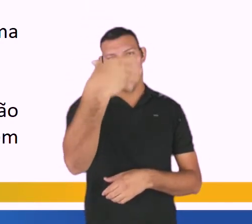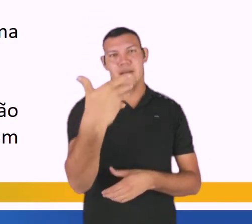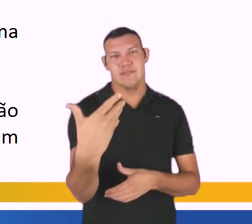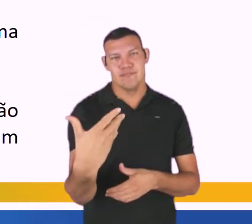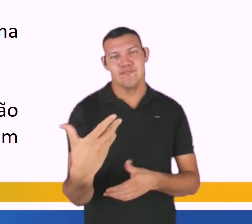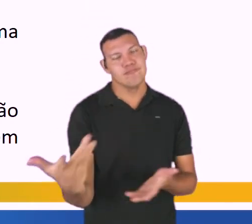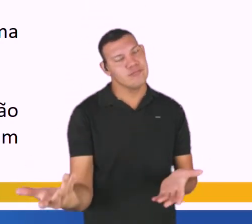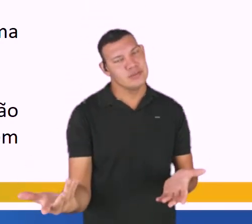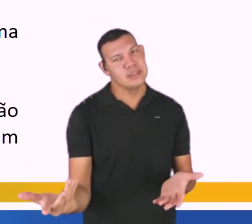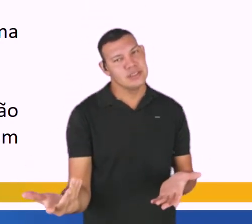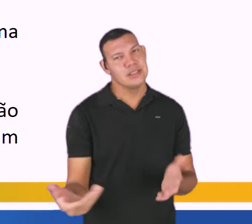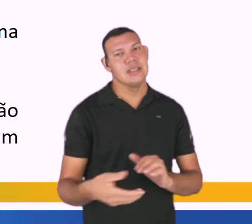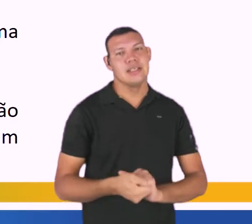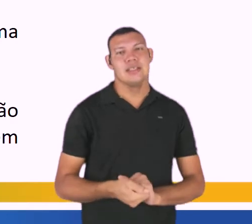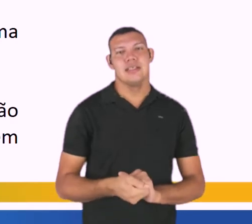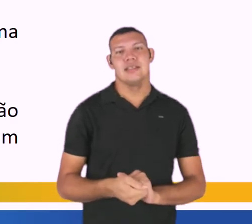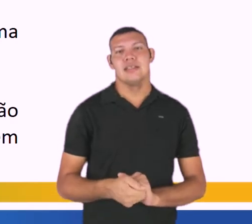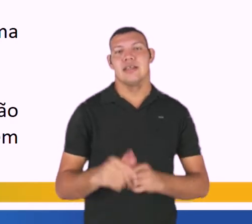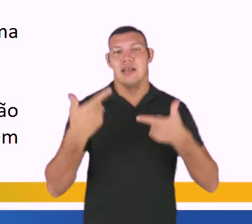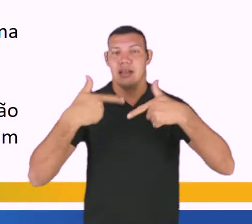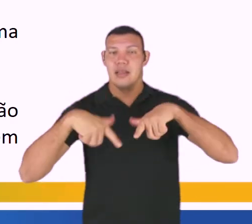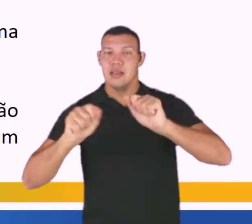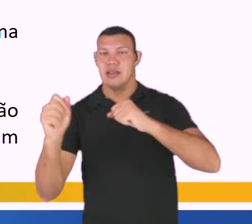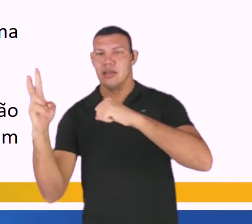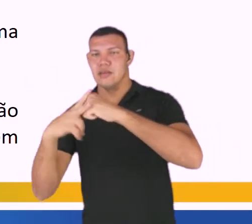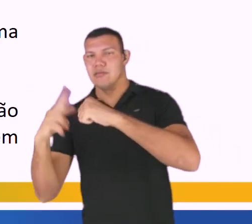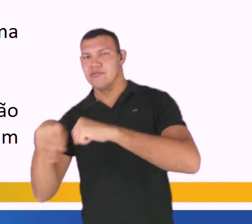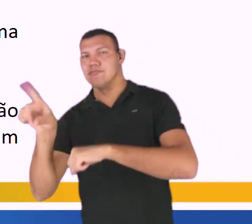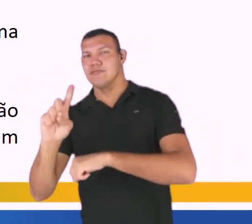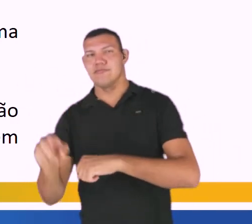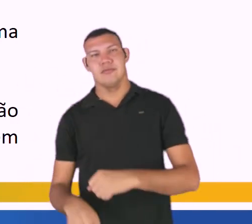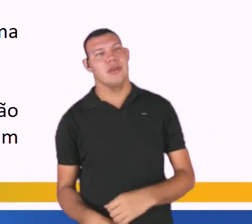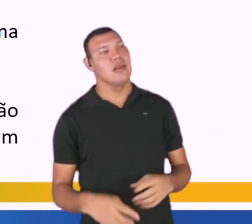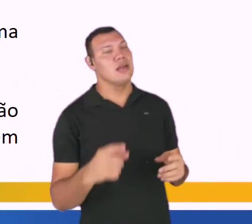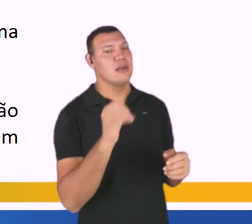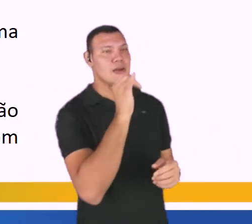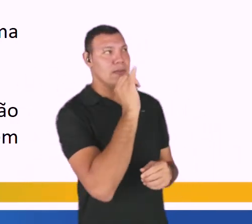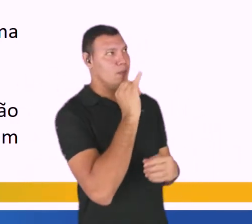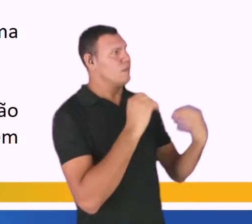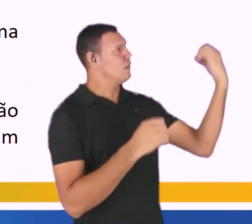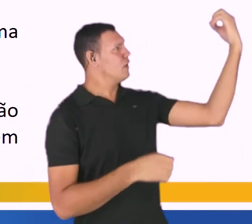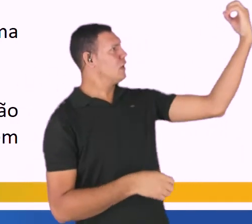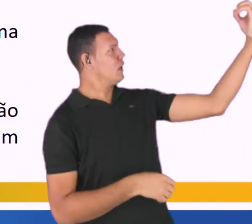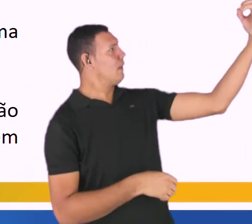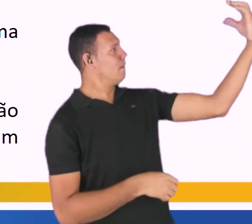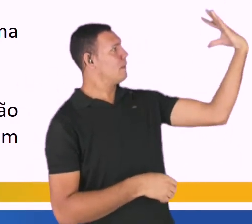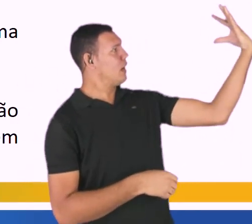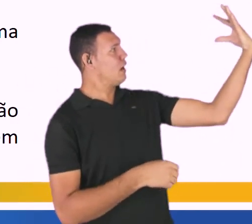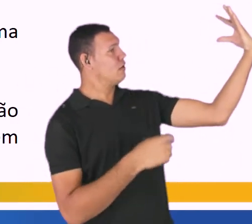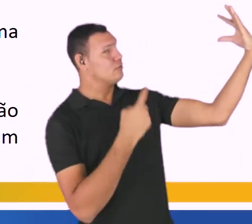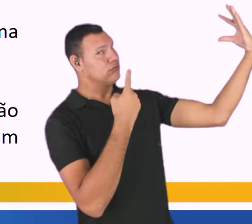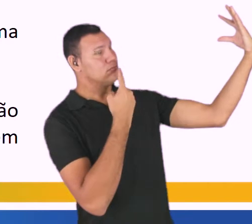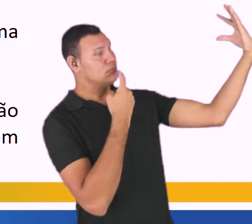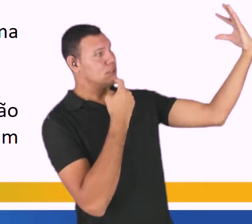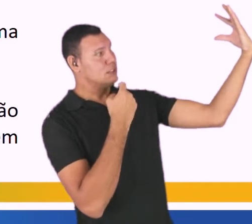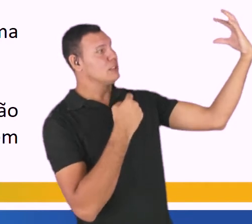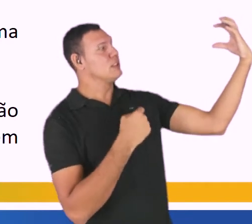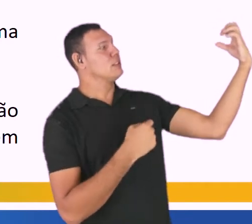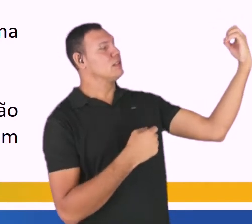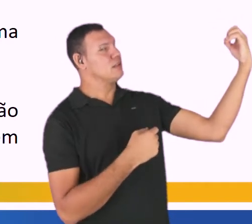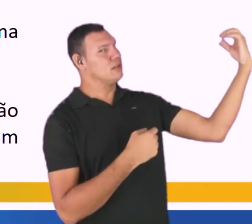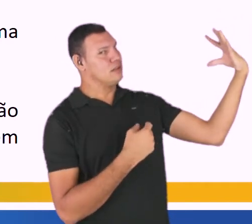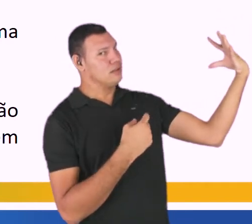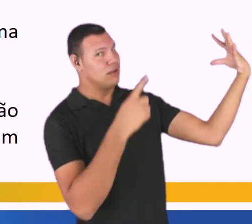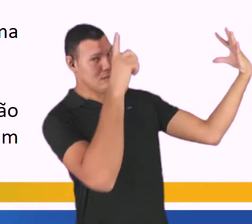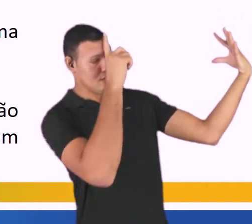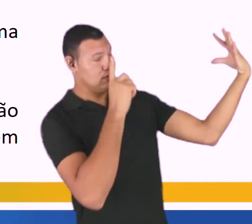linguagem, que muitas vezes é não verbal, como é o caso do sinal. Deu para você entender? Então, a comunicação,